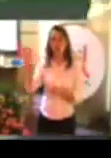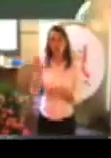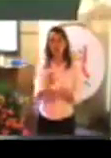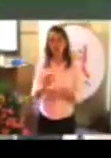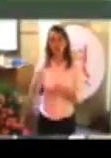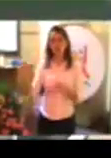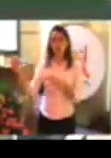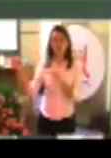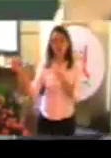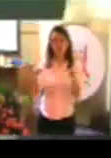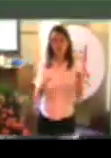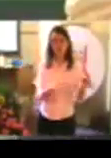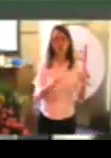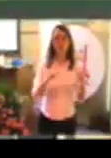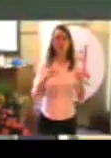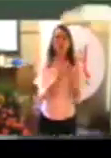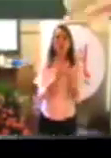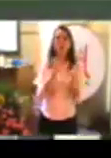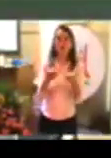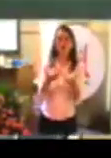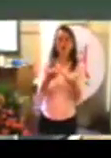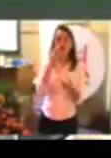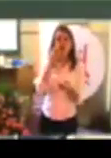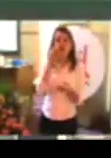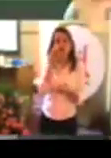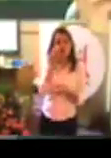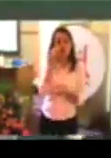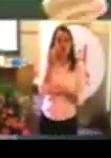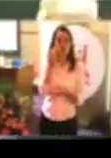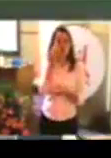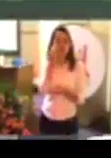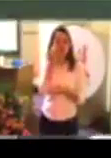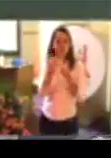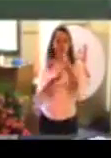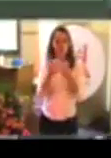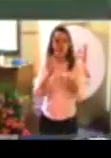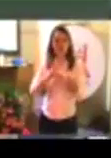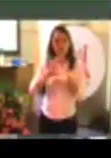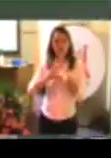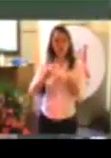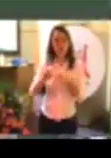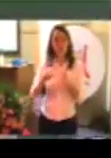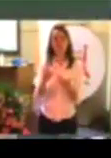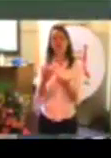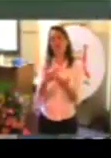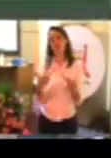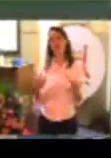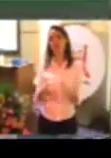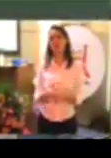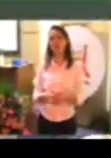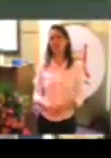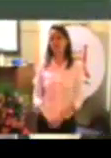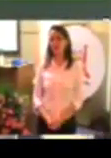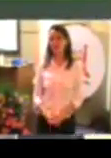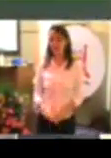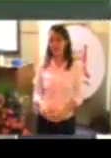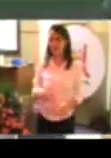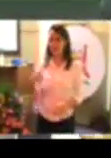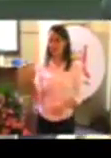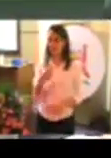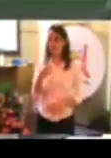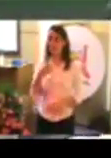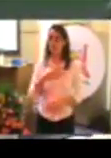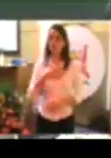dos cidadãos de Itu passaram a frequentar a Câmara Municipal após a criação da sua escola. Isso nos dá